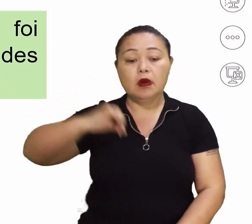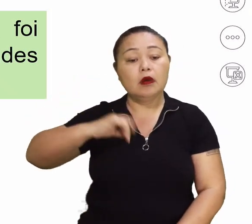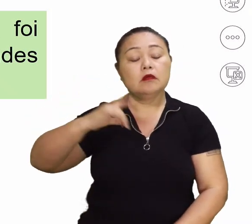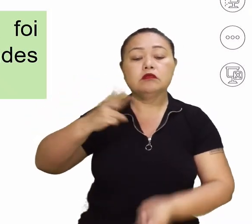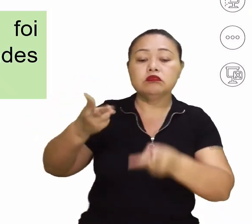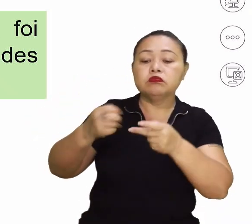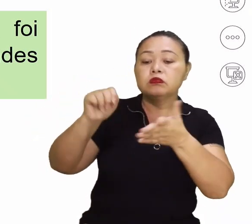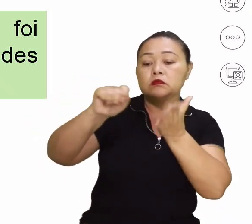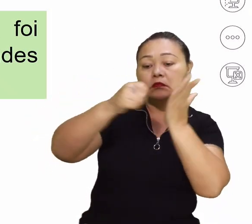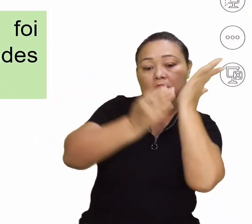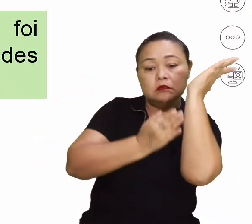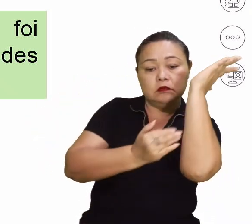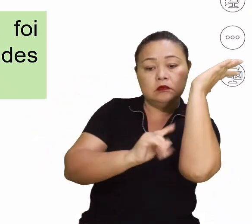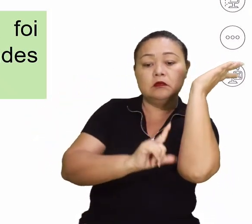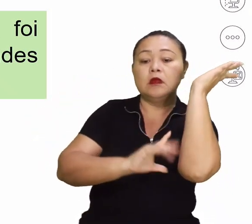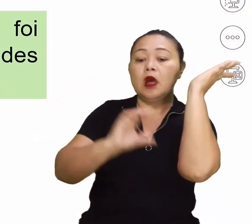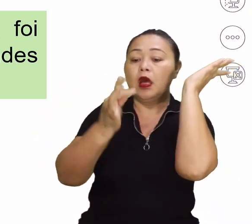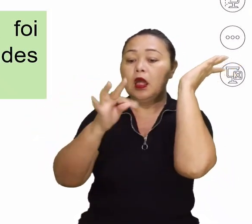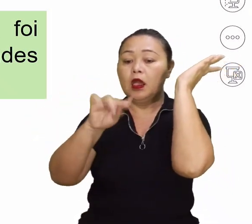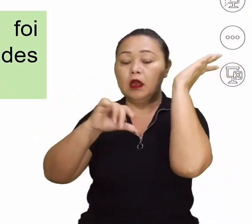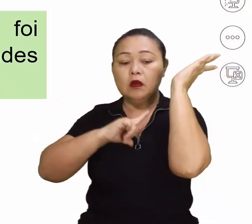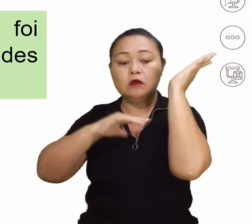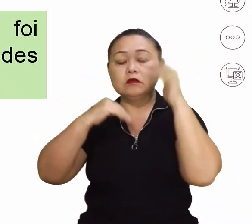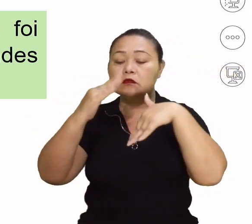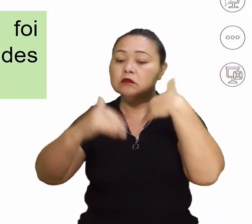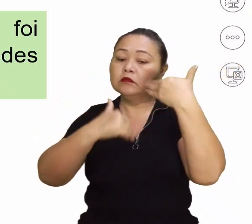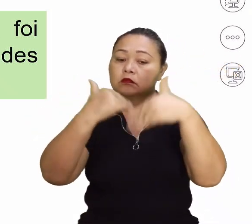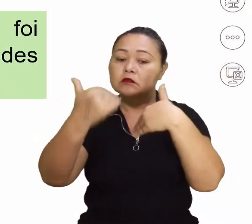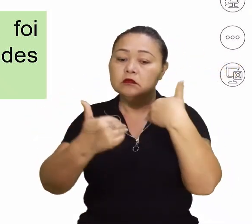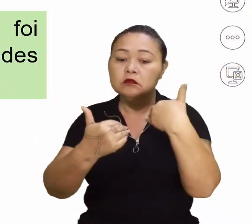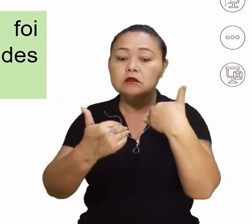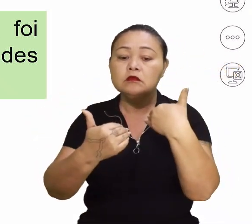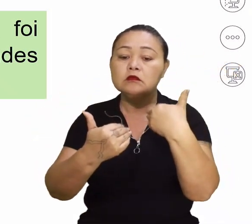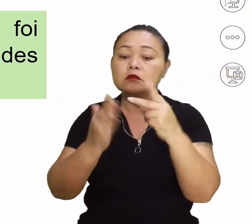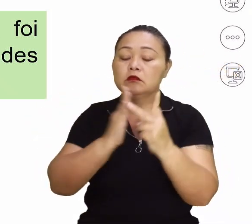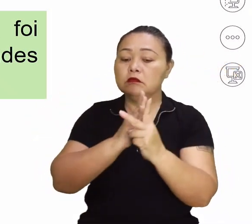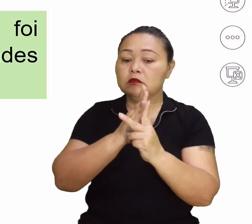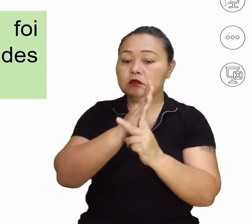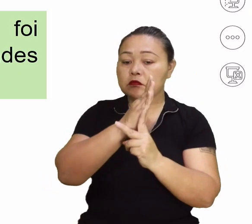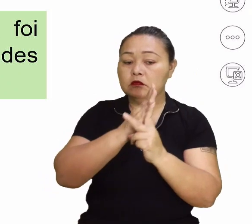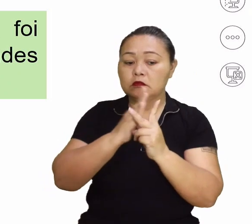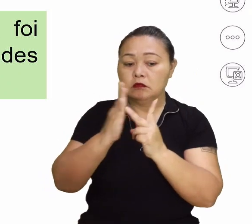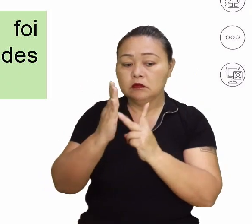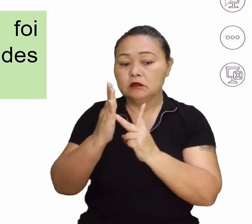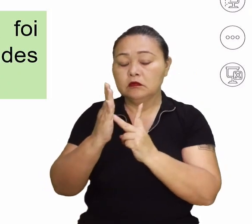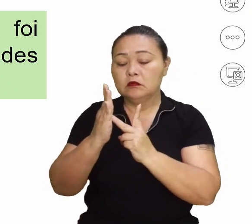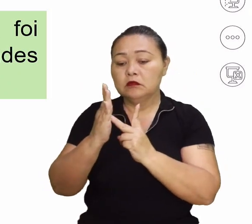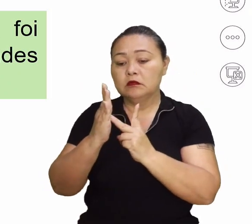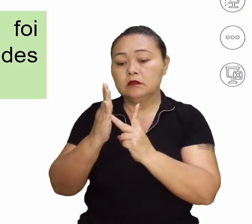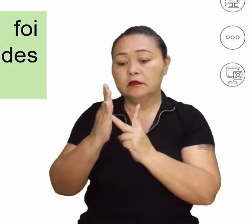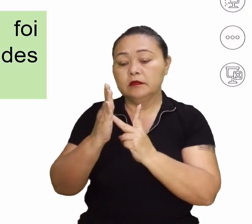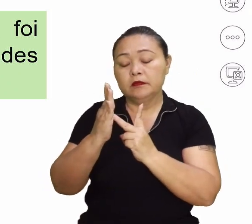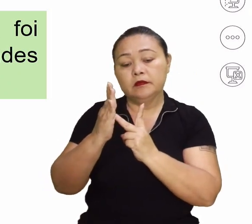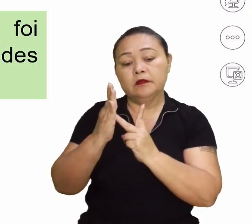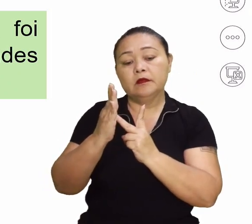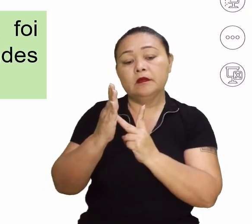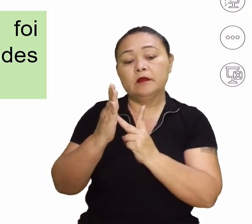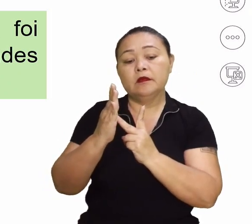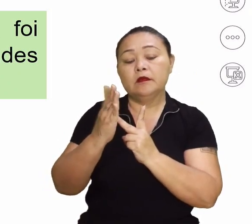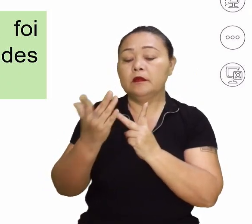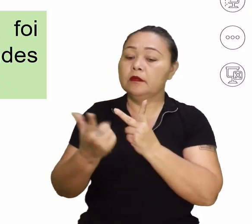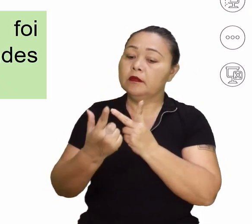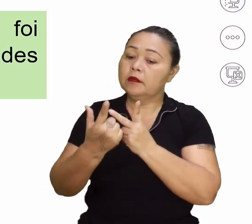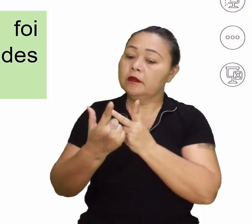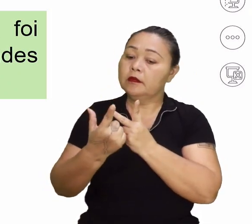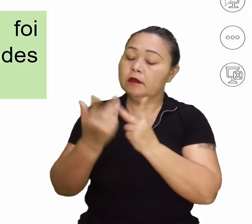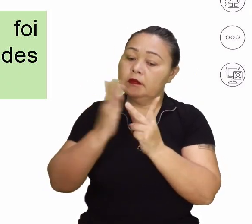castanha foi montado e se desenvolveu sobre dois grandes pilares.